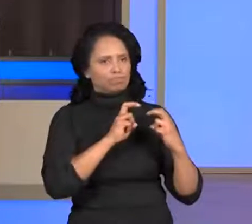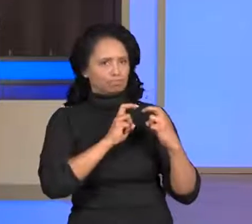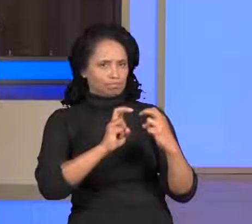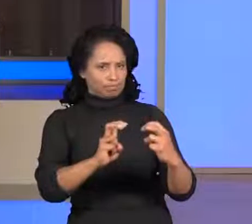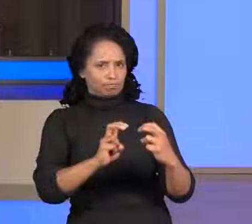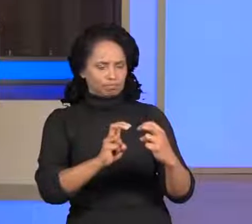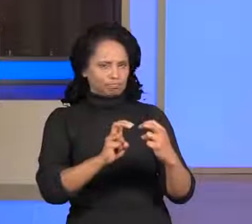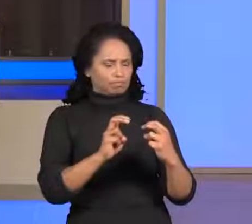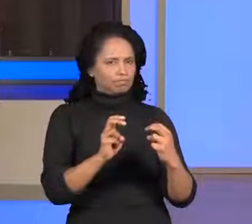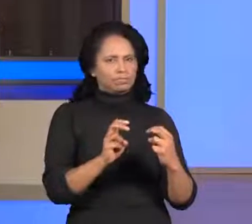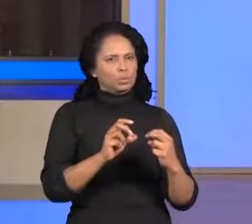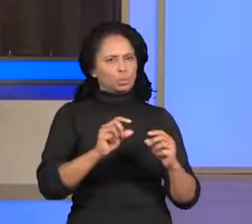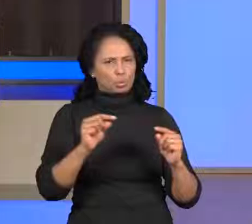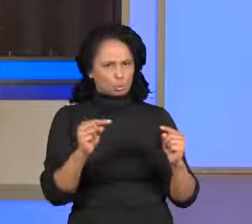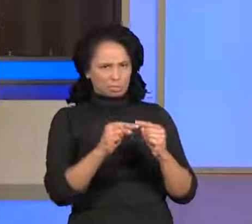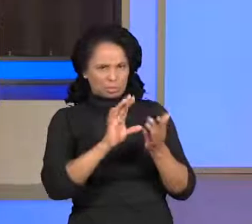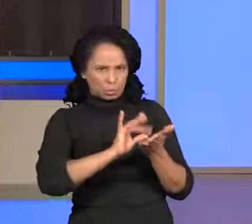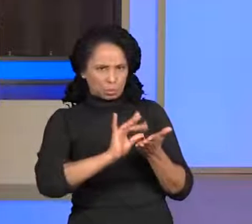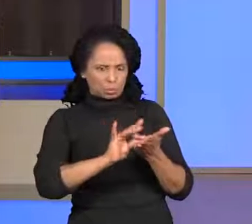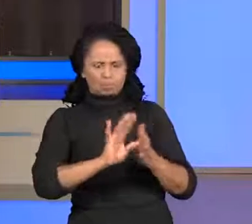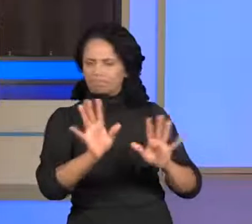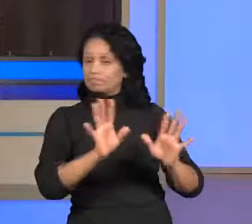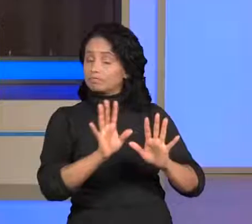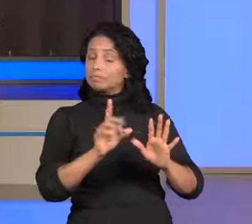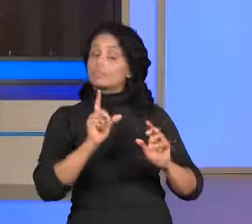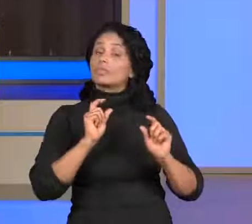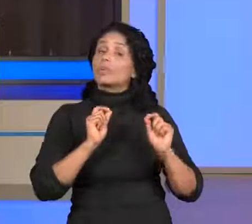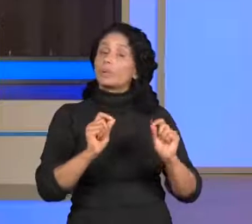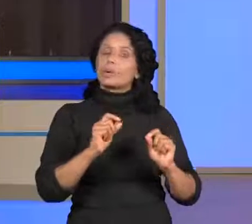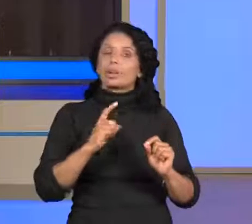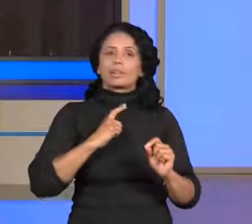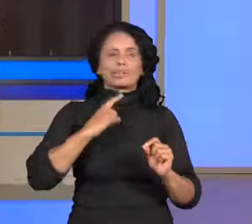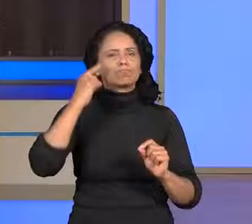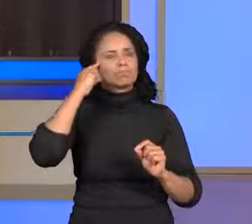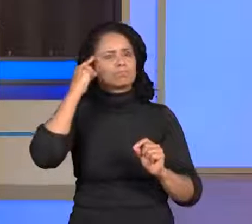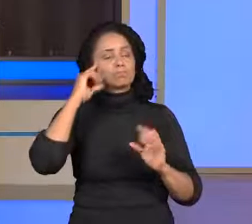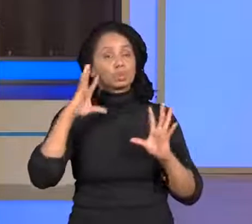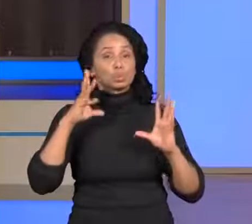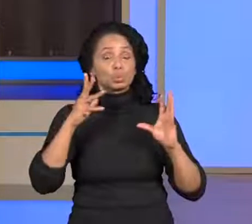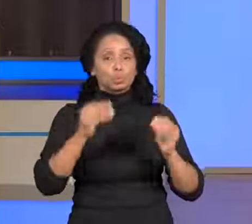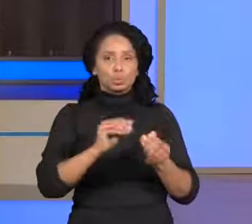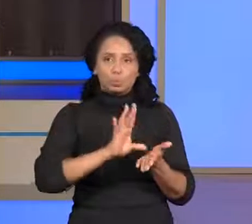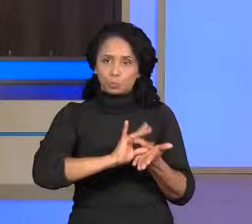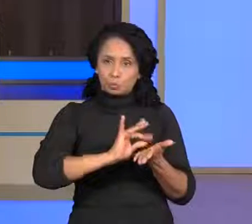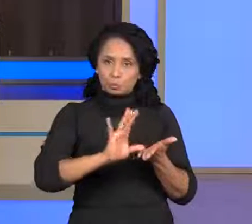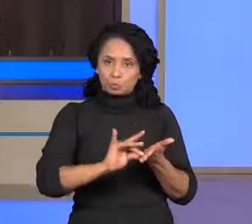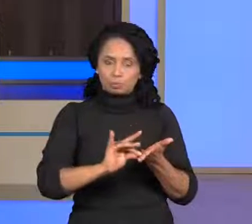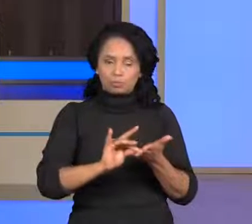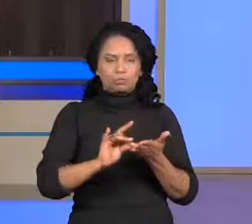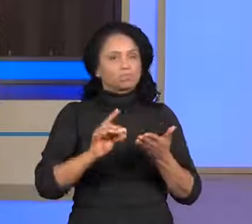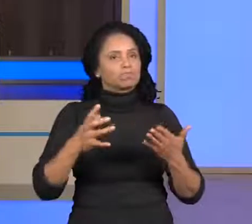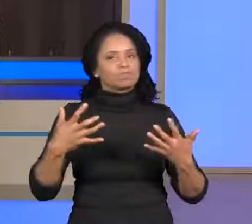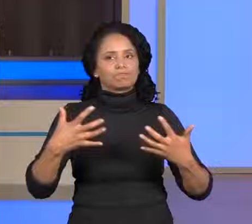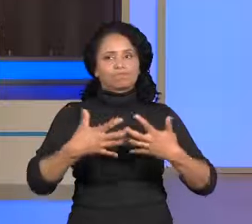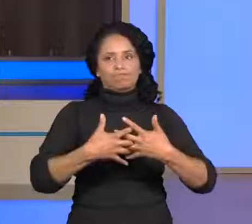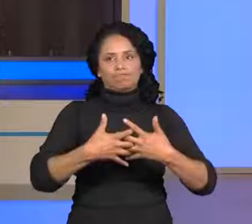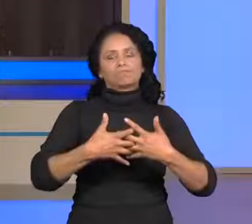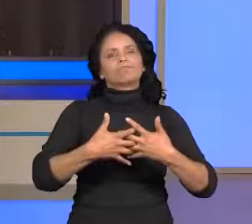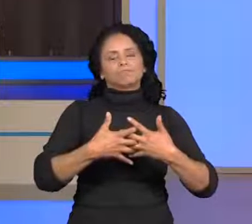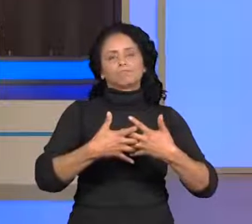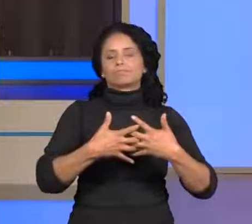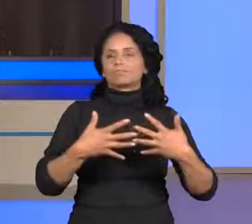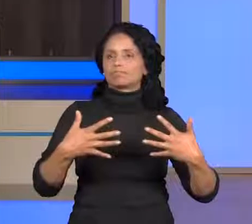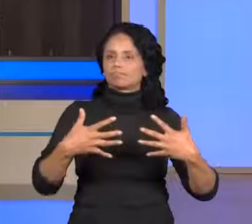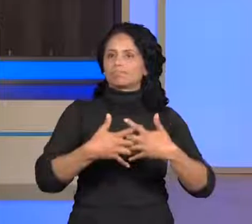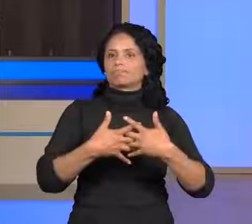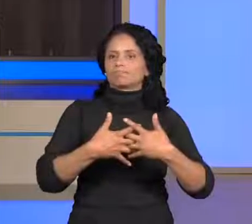Não, não é uma colagem. A integração aqui, você tem que pensar assim, tudo que gruda, tudo que juntou... Integrar elementos diferentes, é